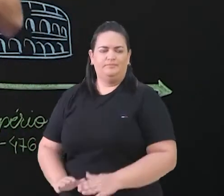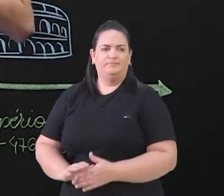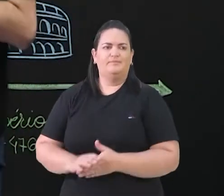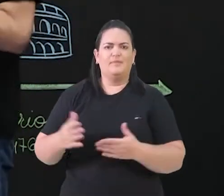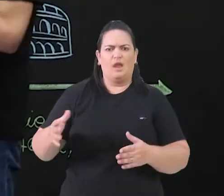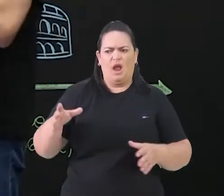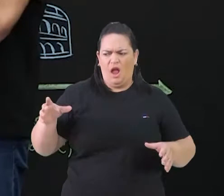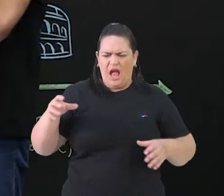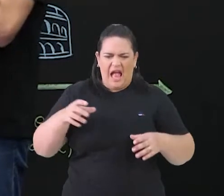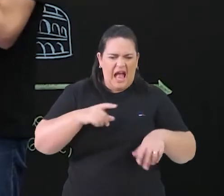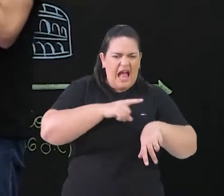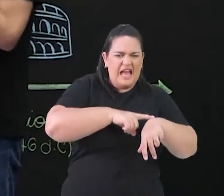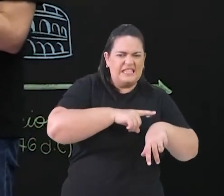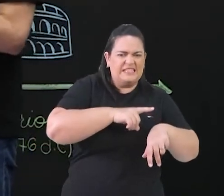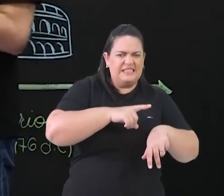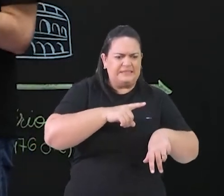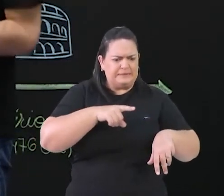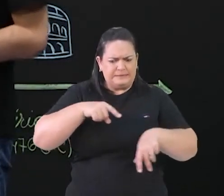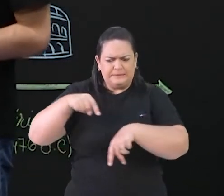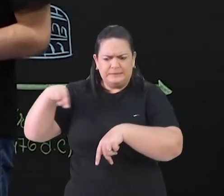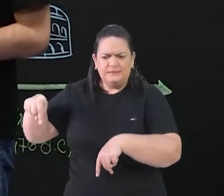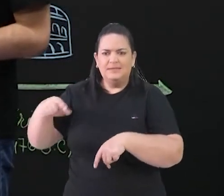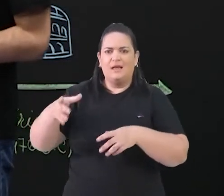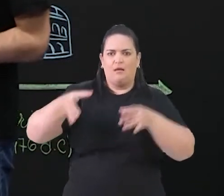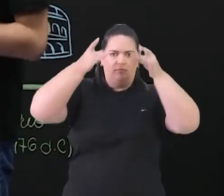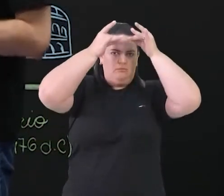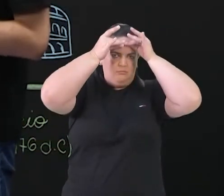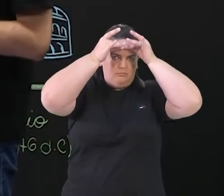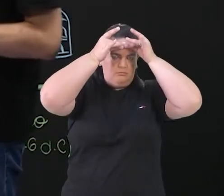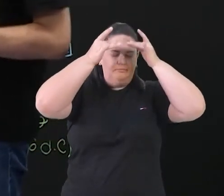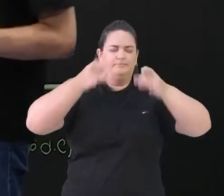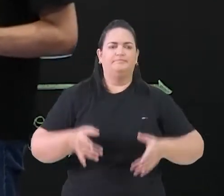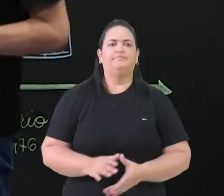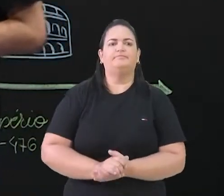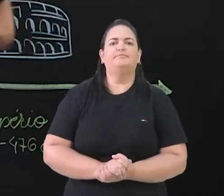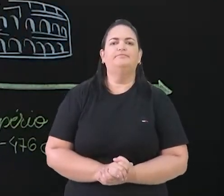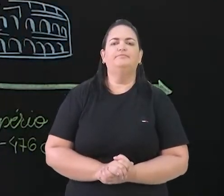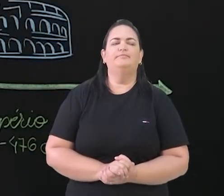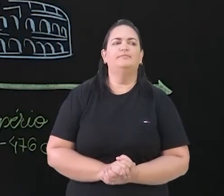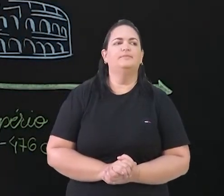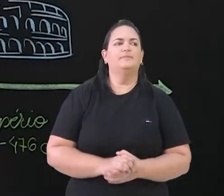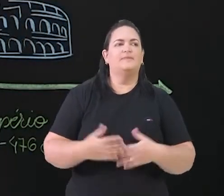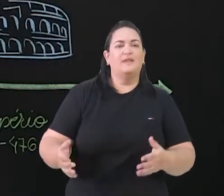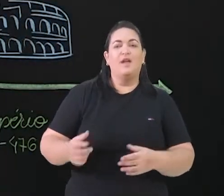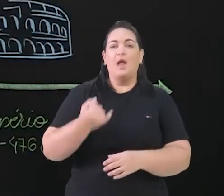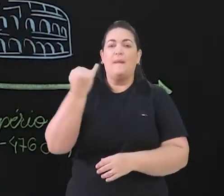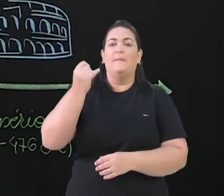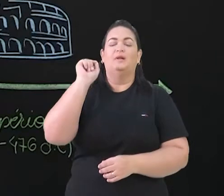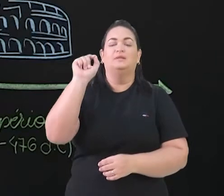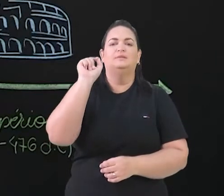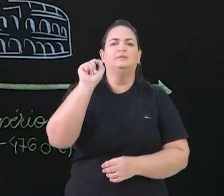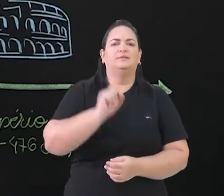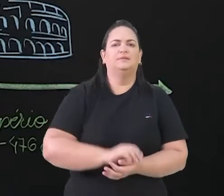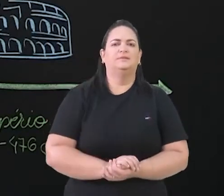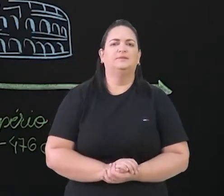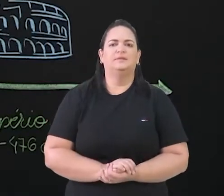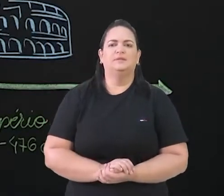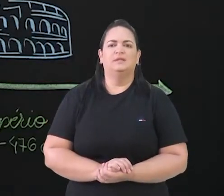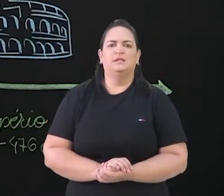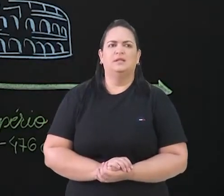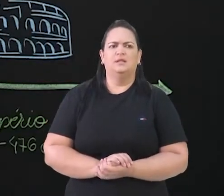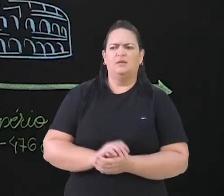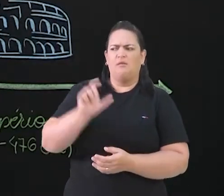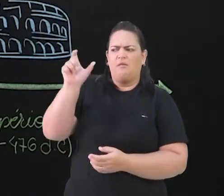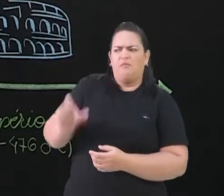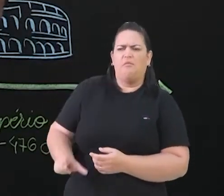você perceber que são momentos diferentes da história romana. Legal, é importante a gente comentar também o que o